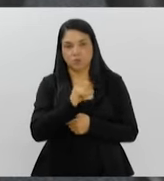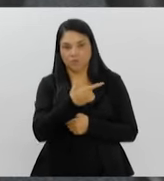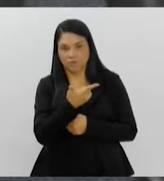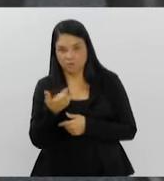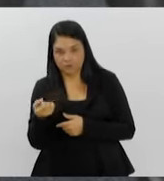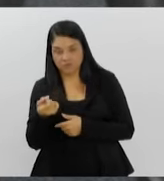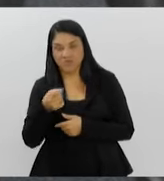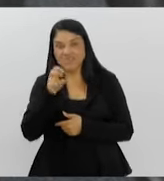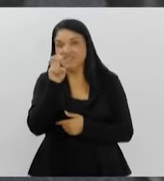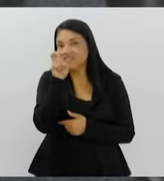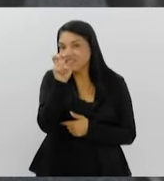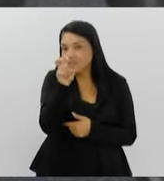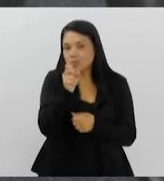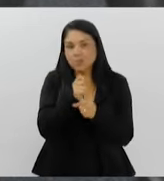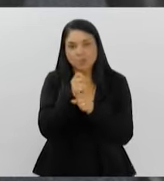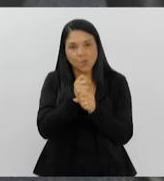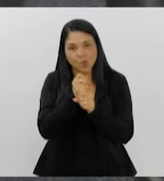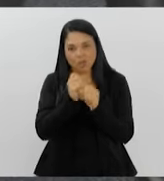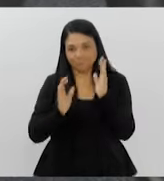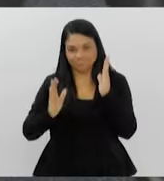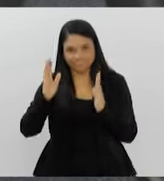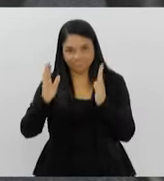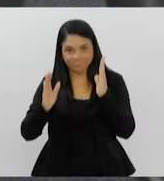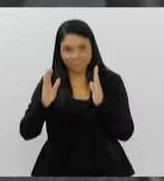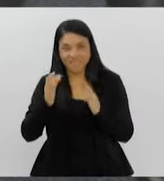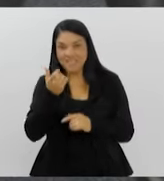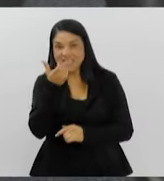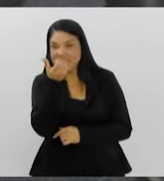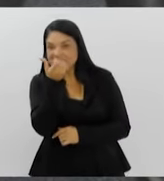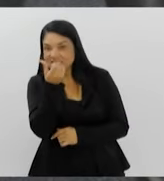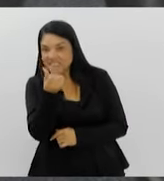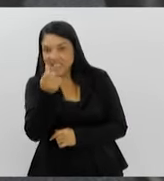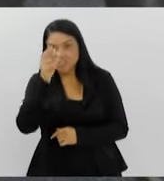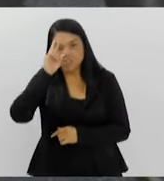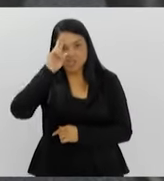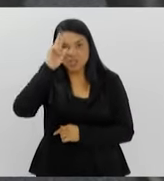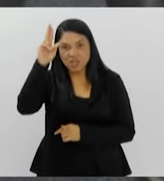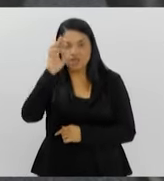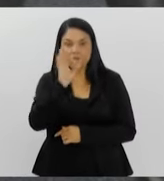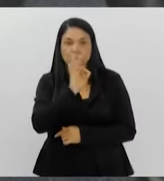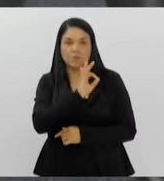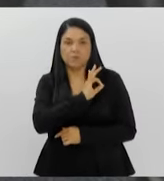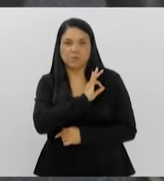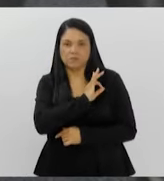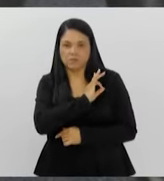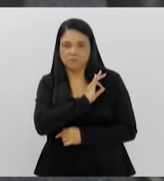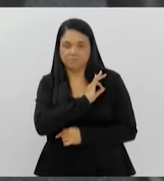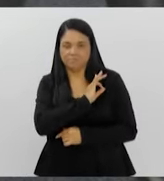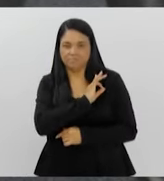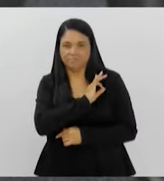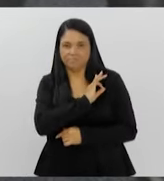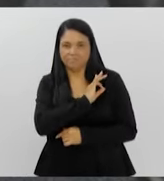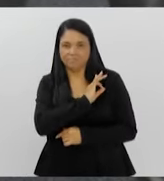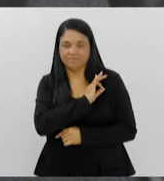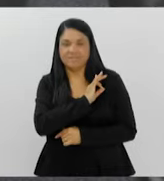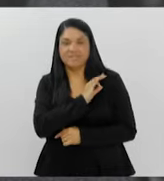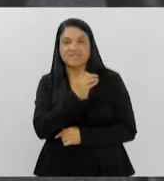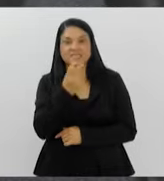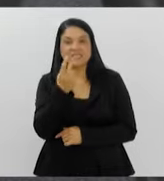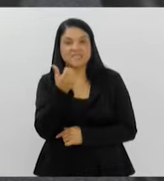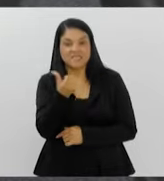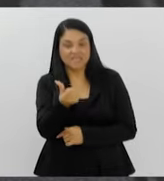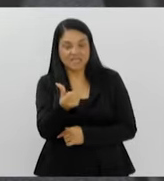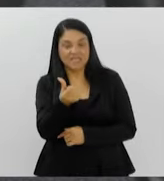5 anos o governador tenha escolhido seis chefes de polícia corrigindo seis secretários da